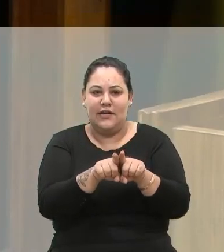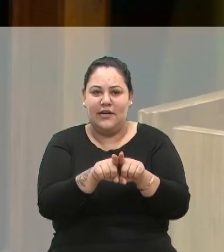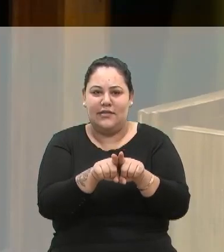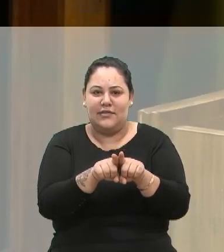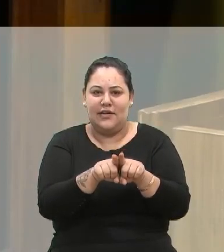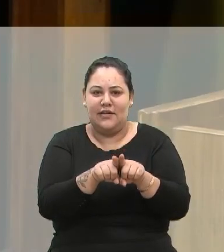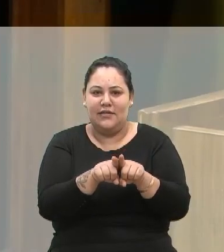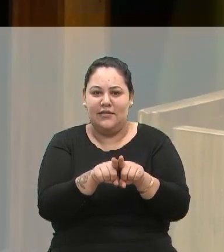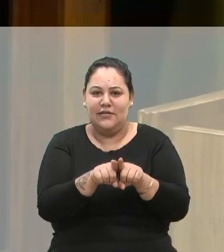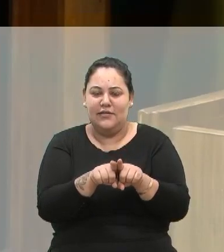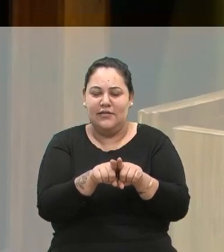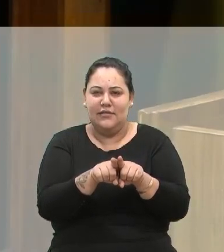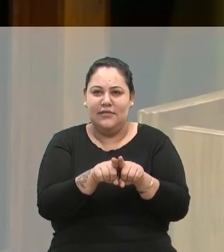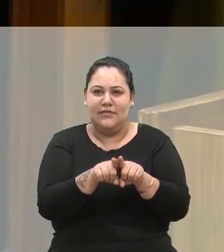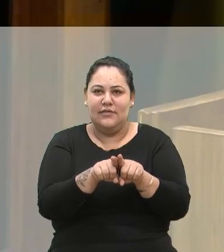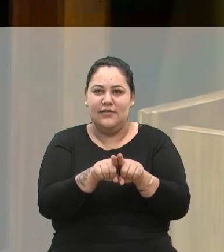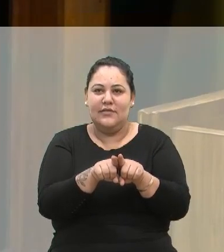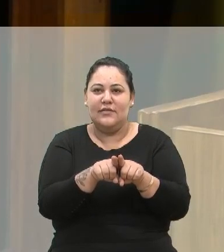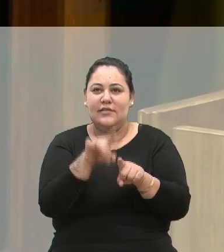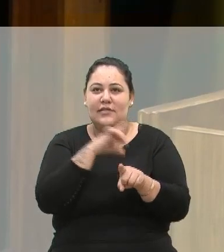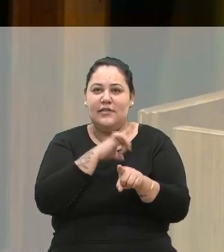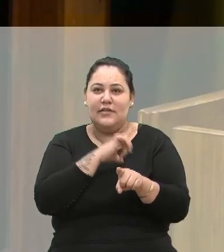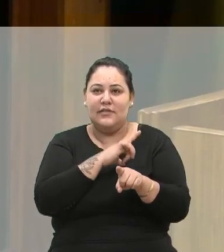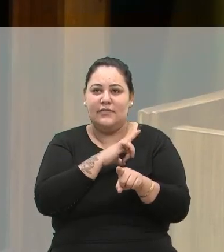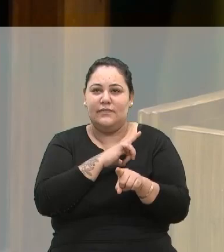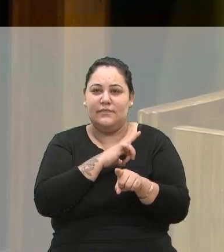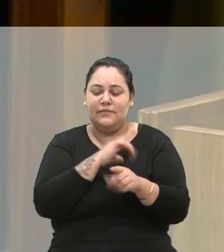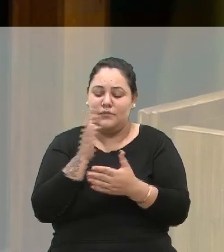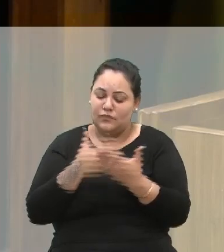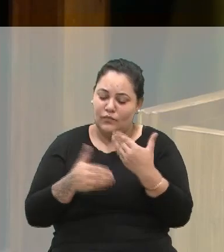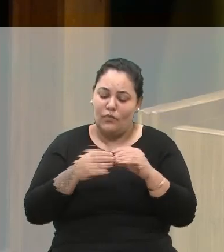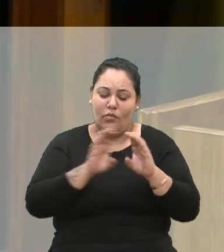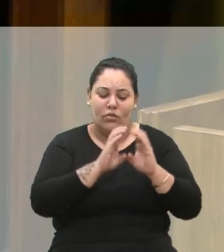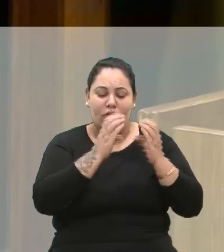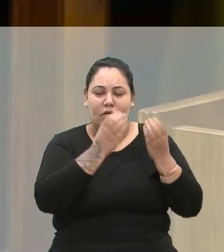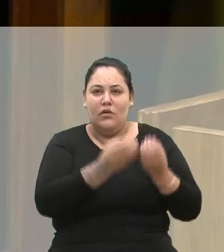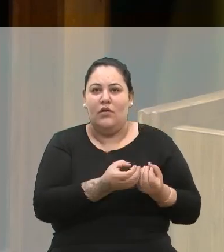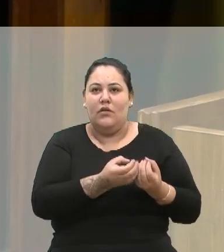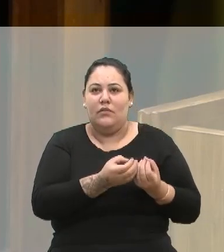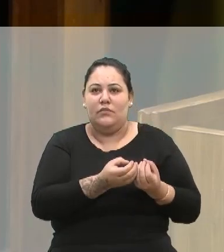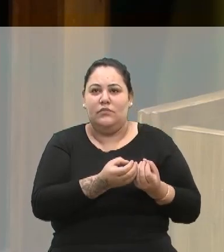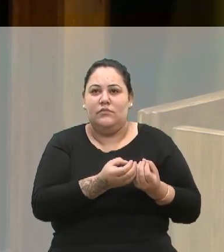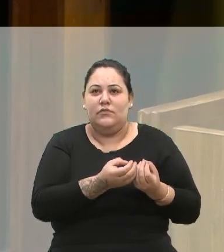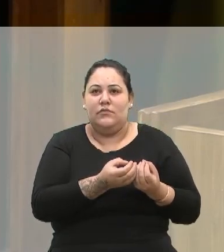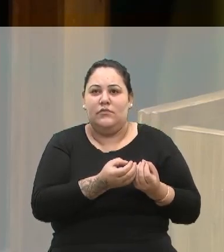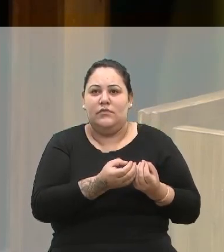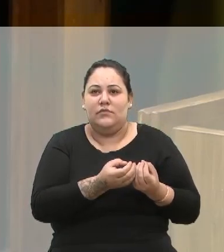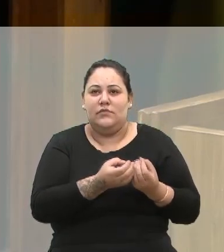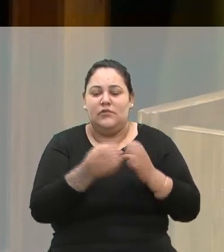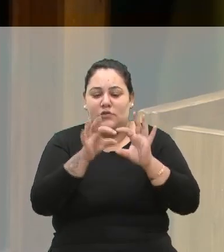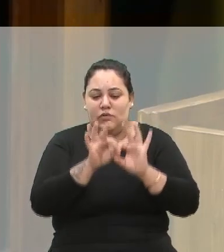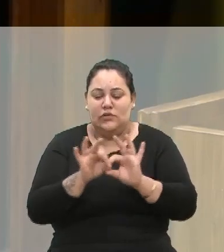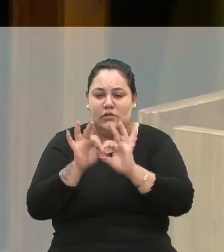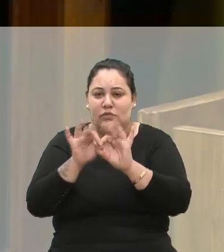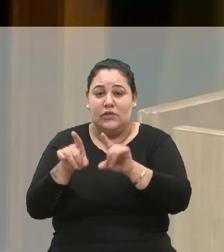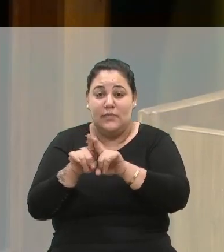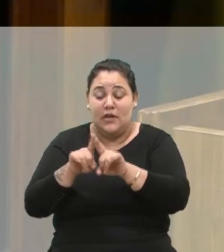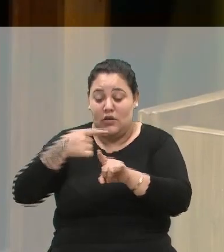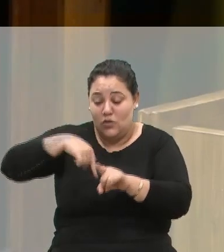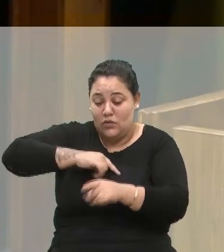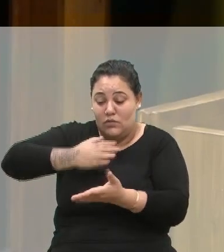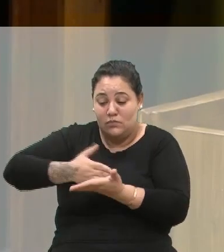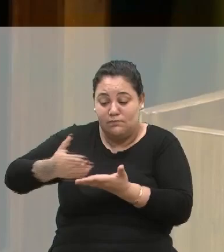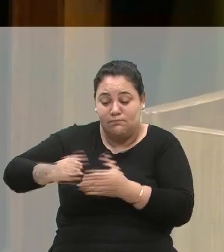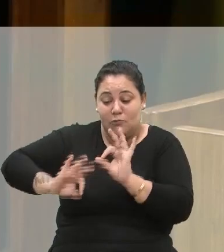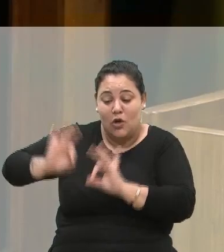esse entendimento onde traz toda a comunidade, uma união, aonde nós começamos a realizar